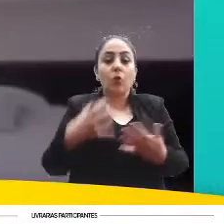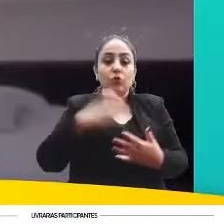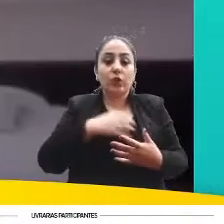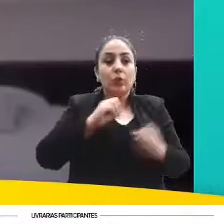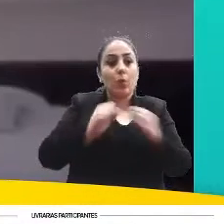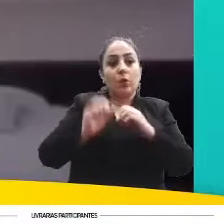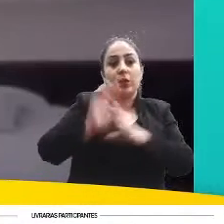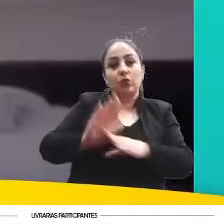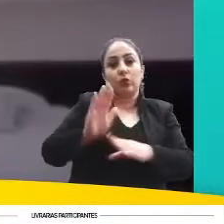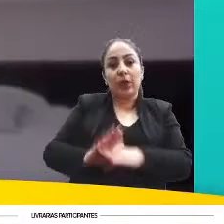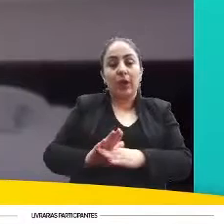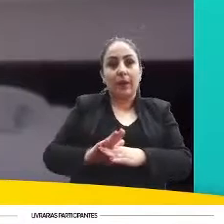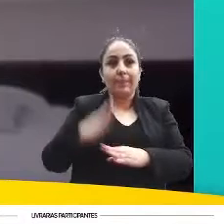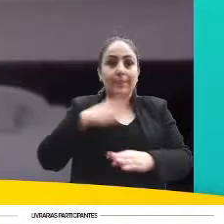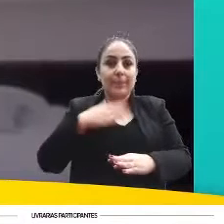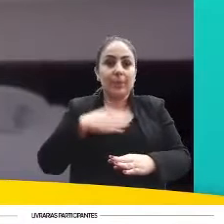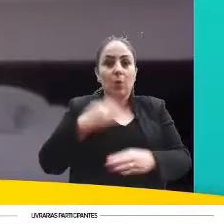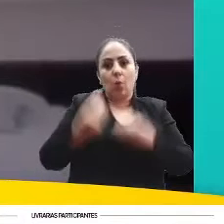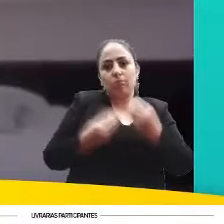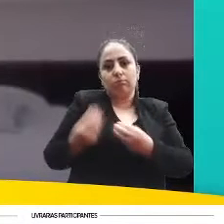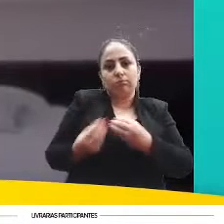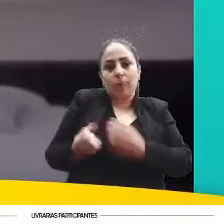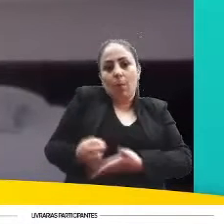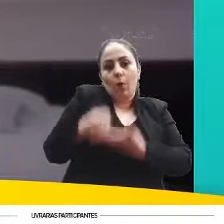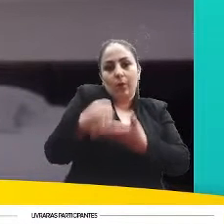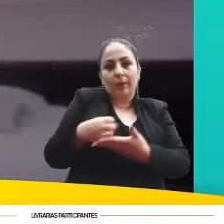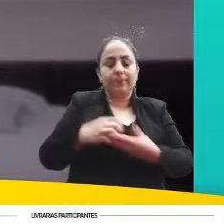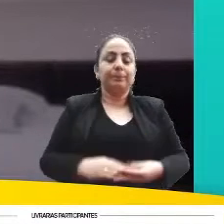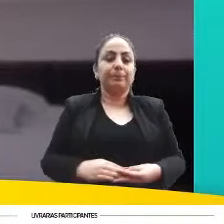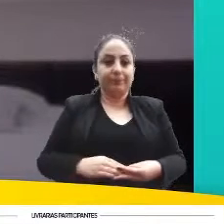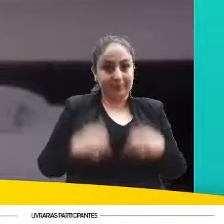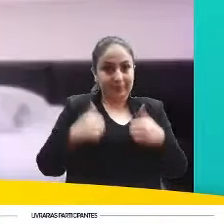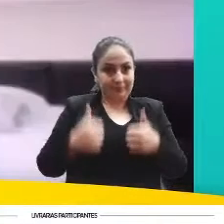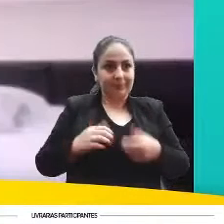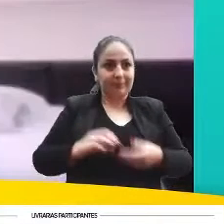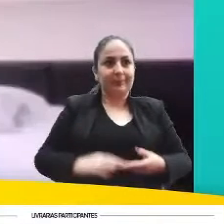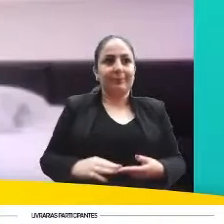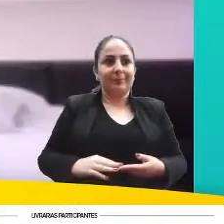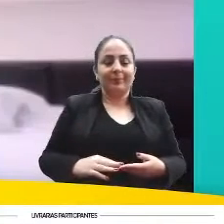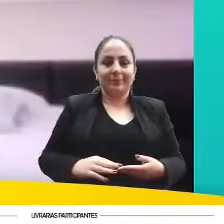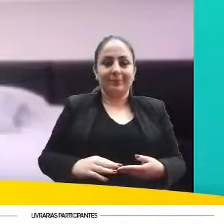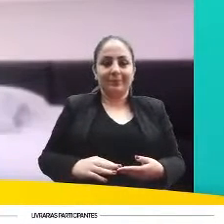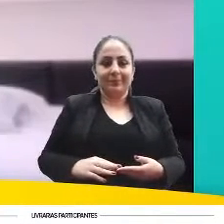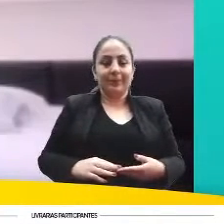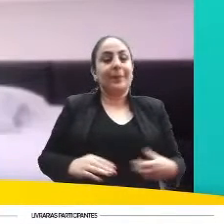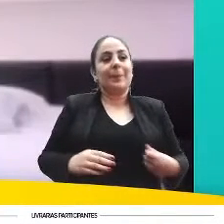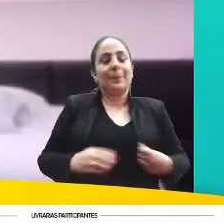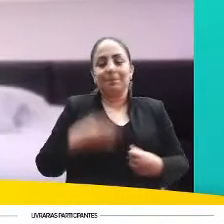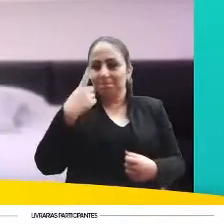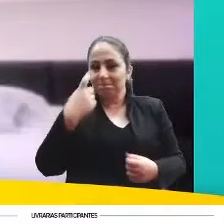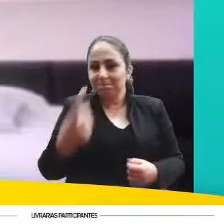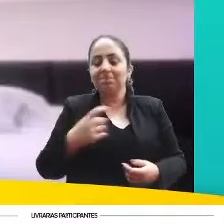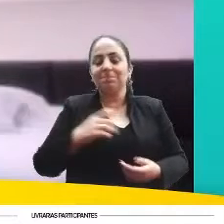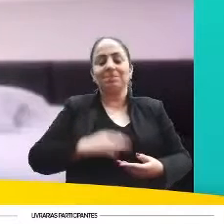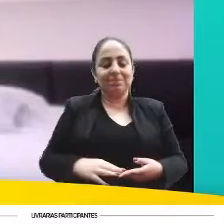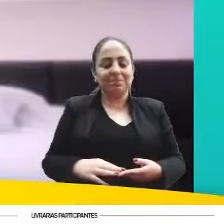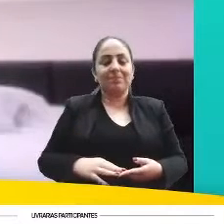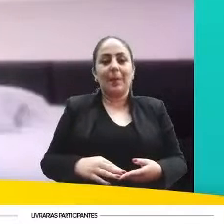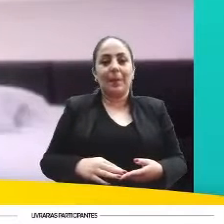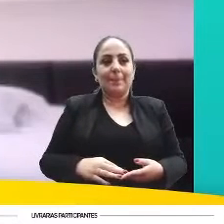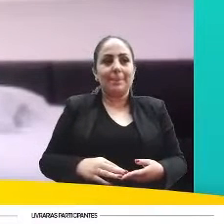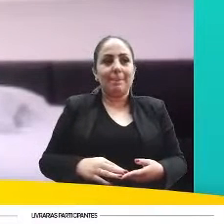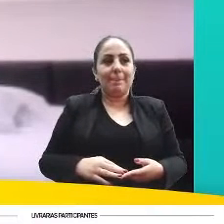me auxiliar, ou me ajudar, ou me consolar? Tá bem, Bruno? Muito interessante.